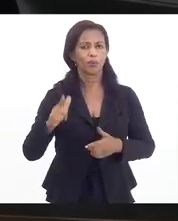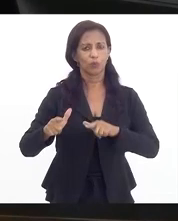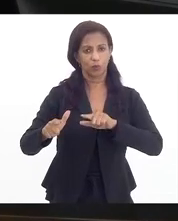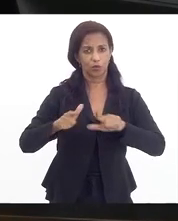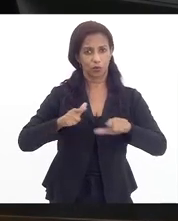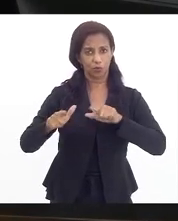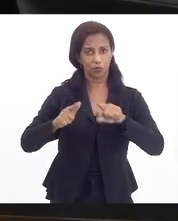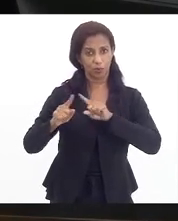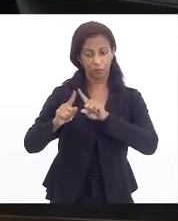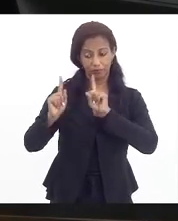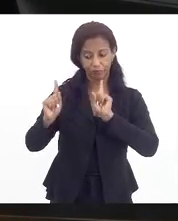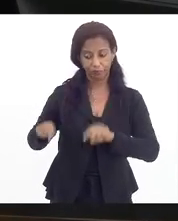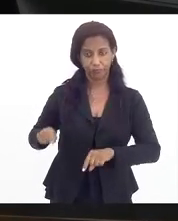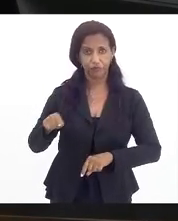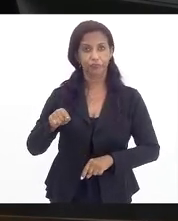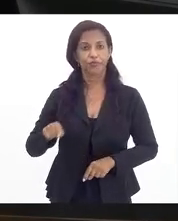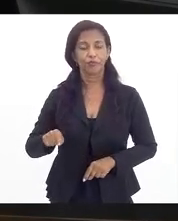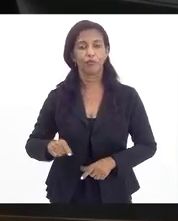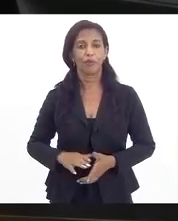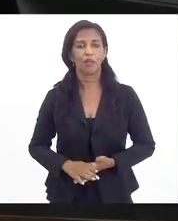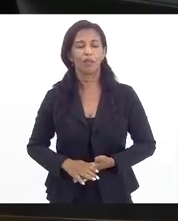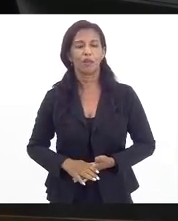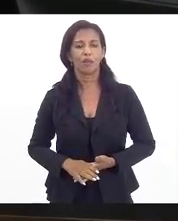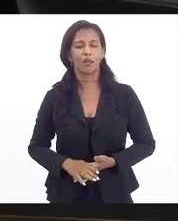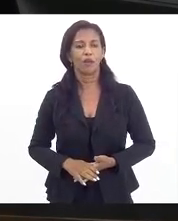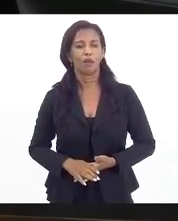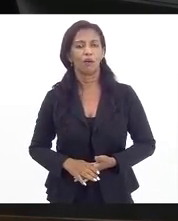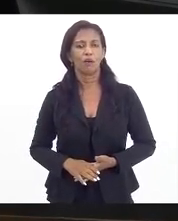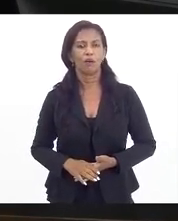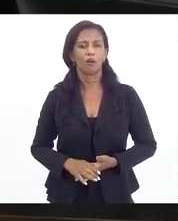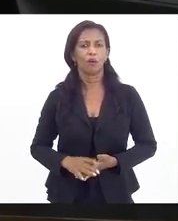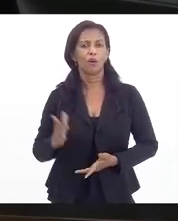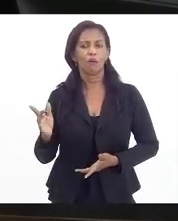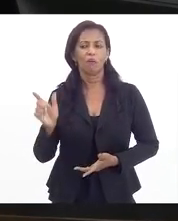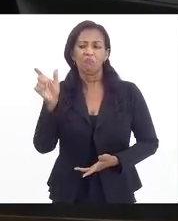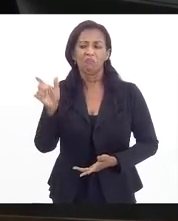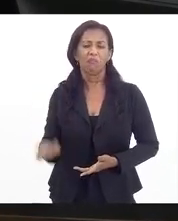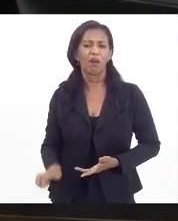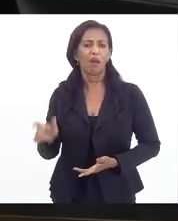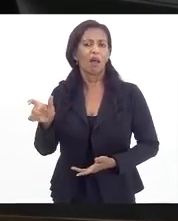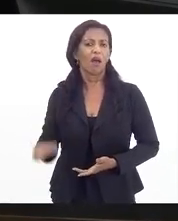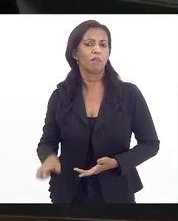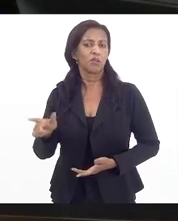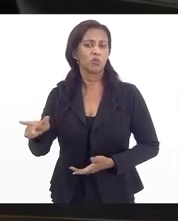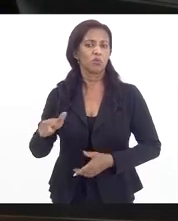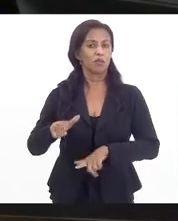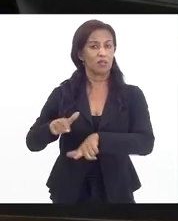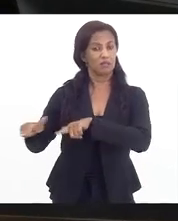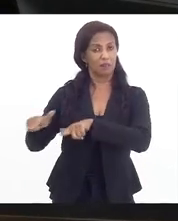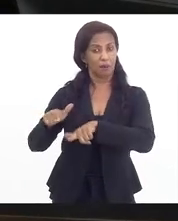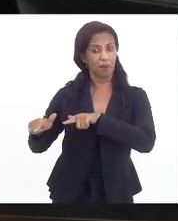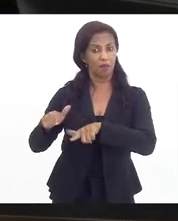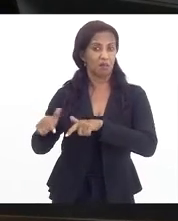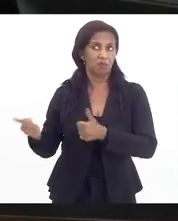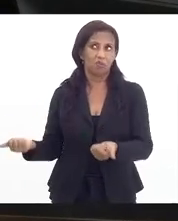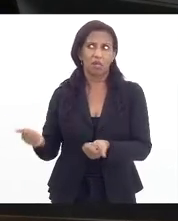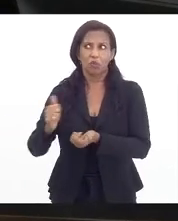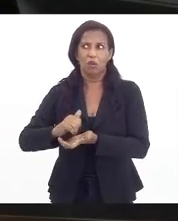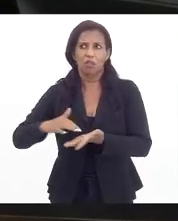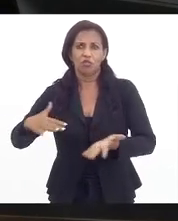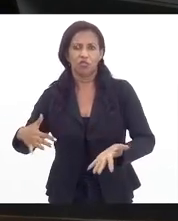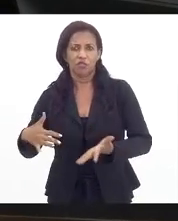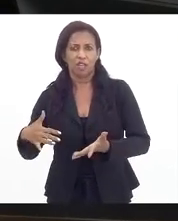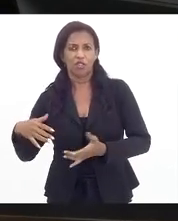serviço público O cidadão se é concursado tá numa atividade e